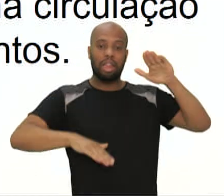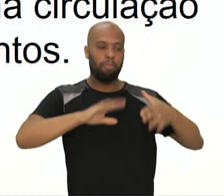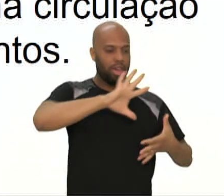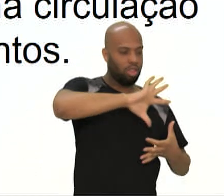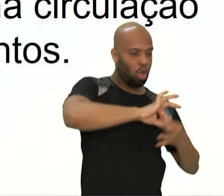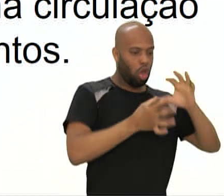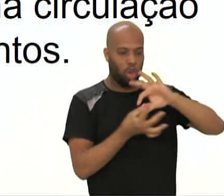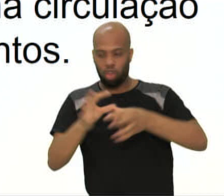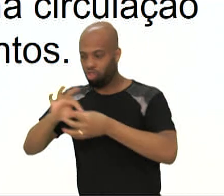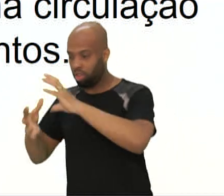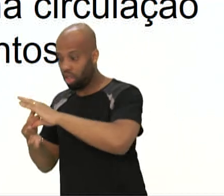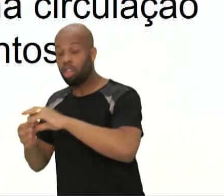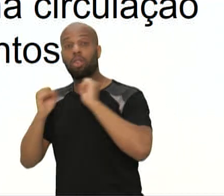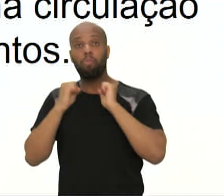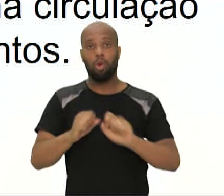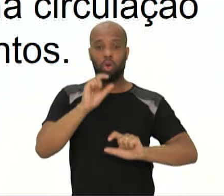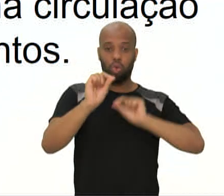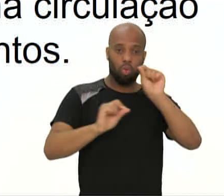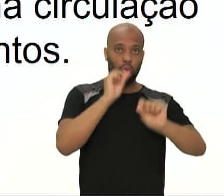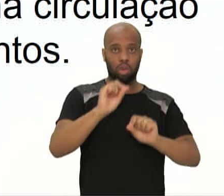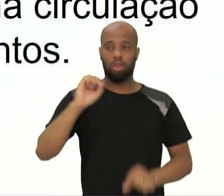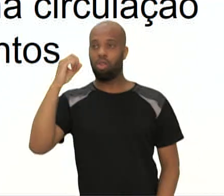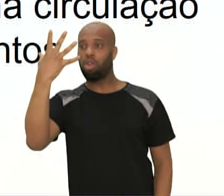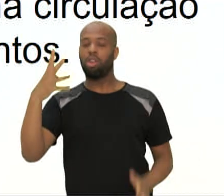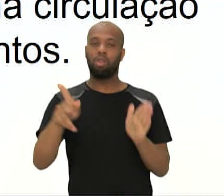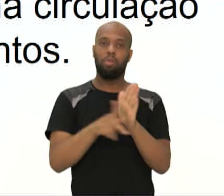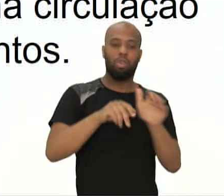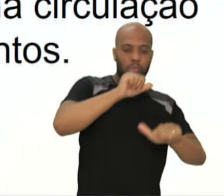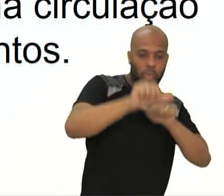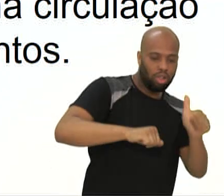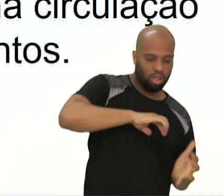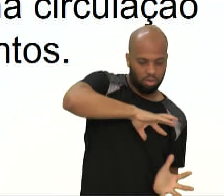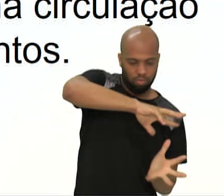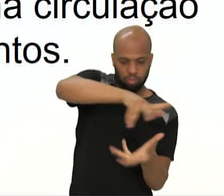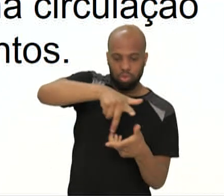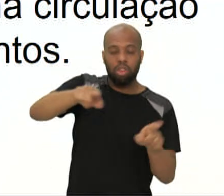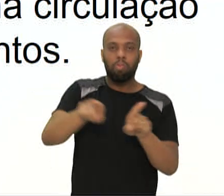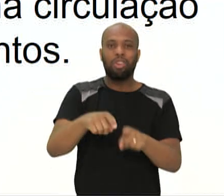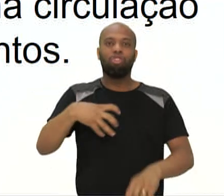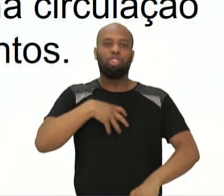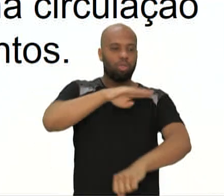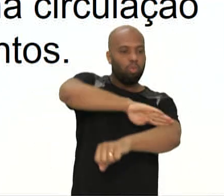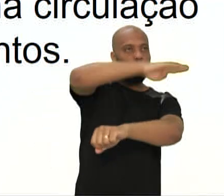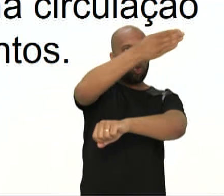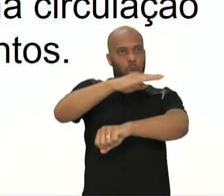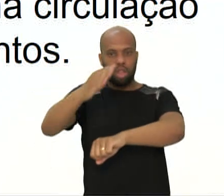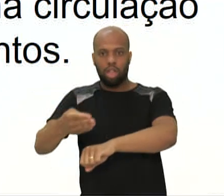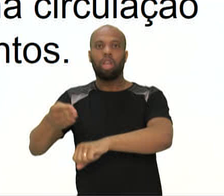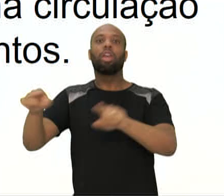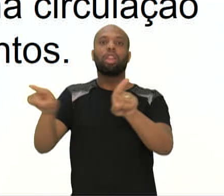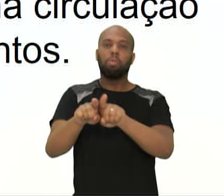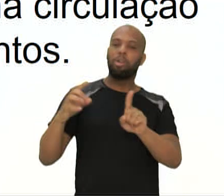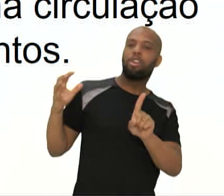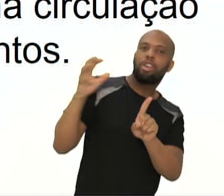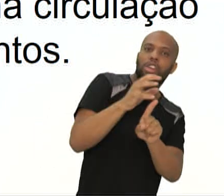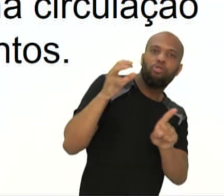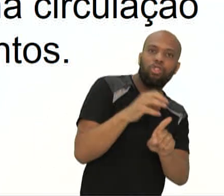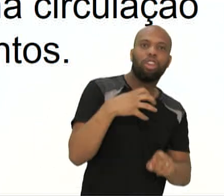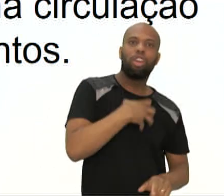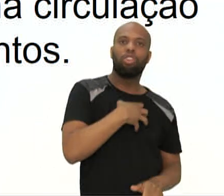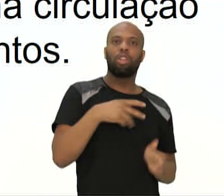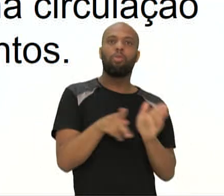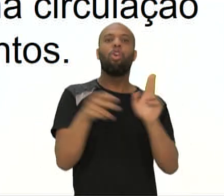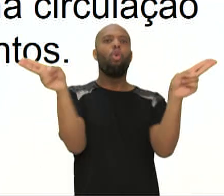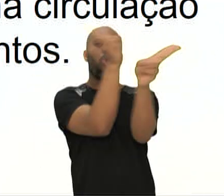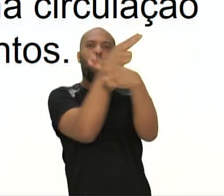ali, pode provocar um distúrbio na atmosfera, na formação de montanhas, também pode estar influenciando na circulação